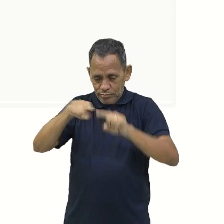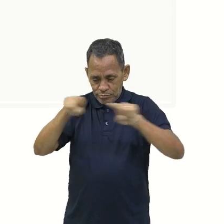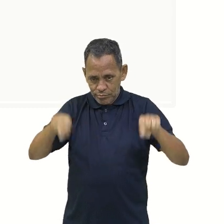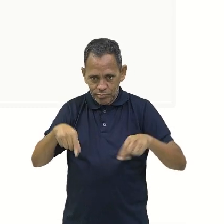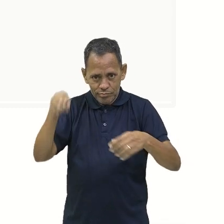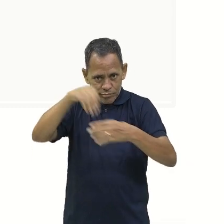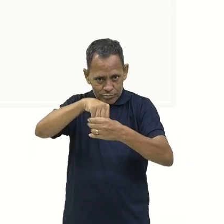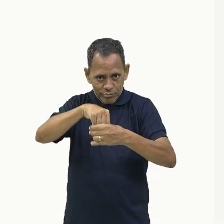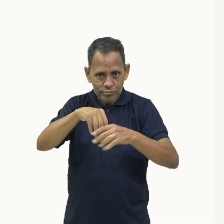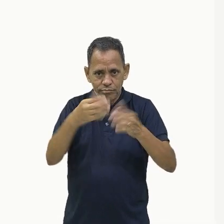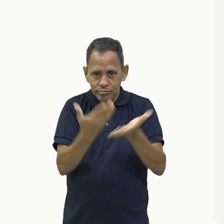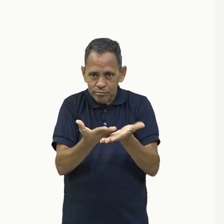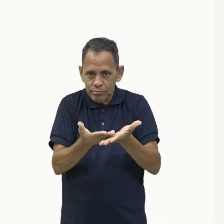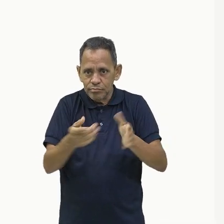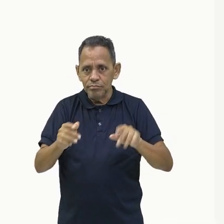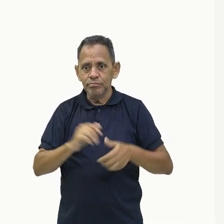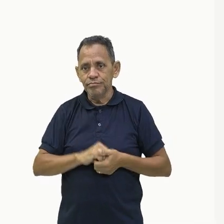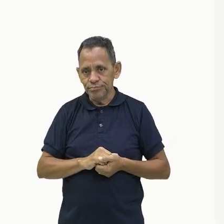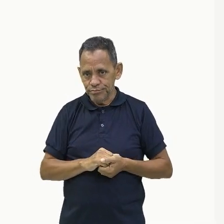turma, ok?